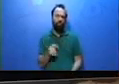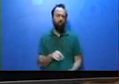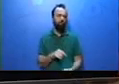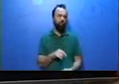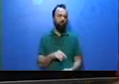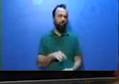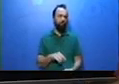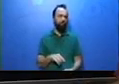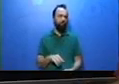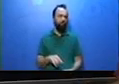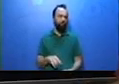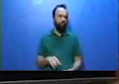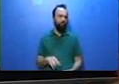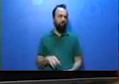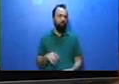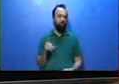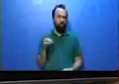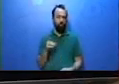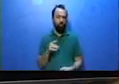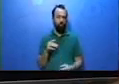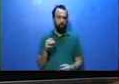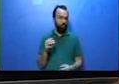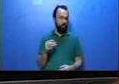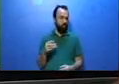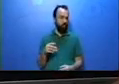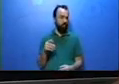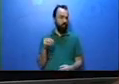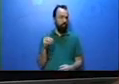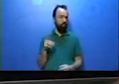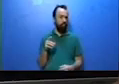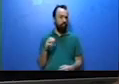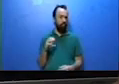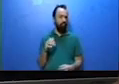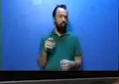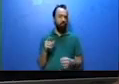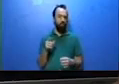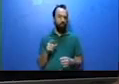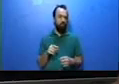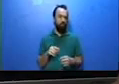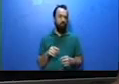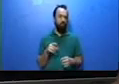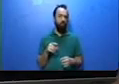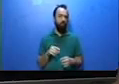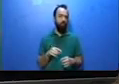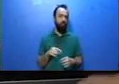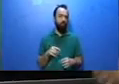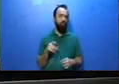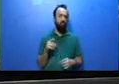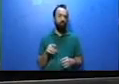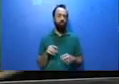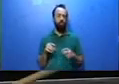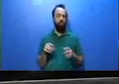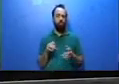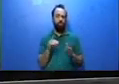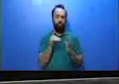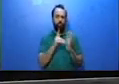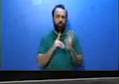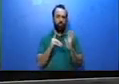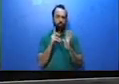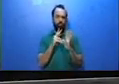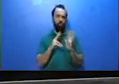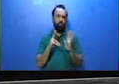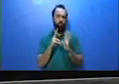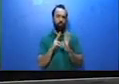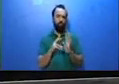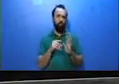ele. E faça um desenho para mostrar a sua reação diante do que fascina você. O que fascina? Que